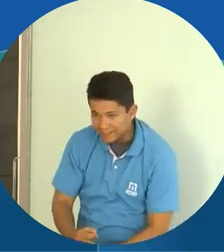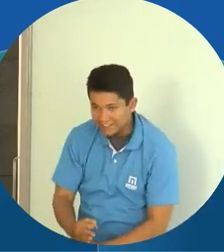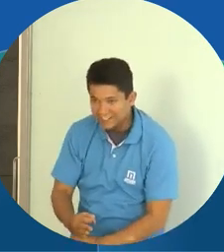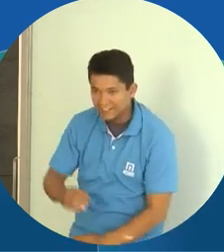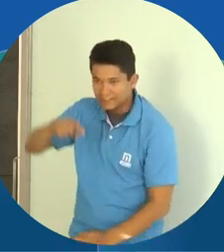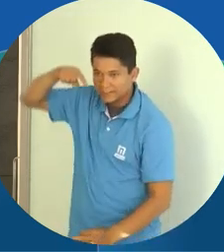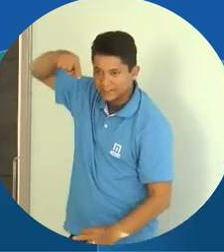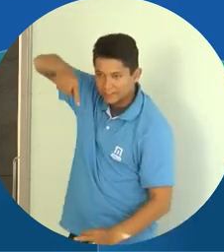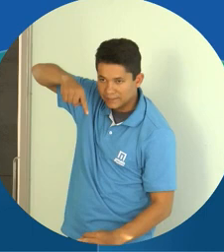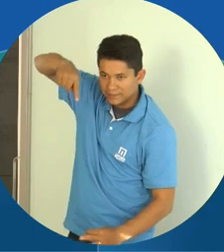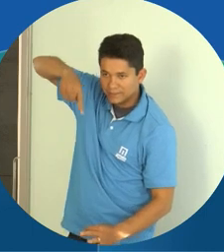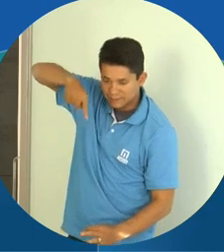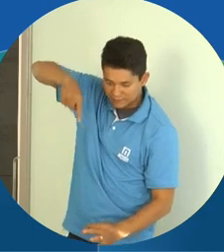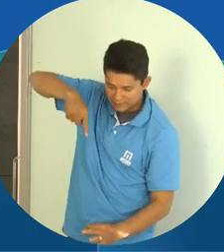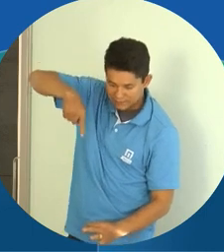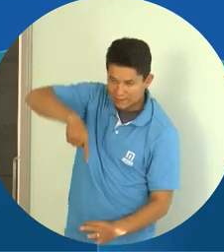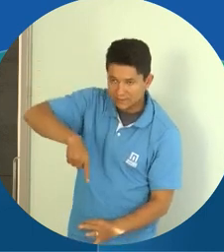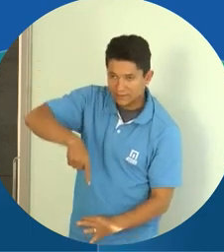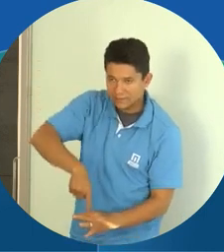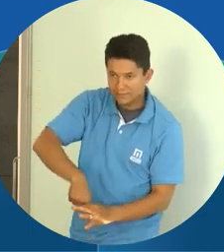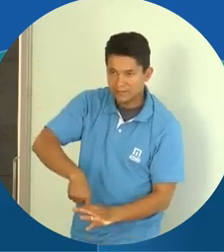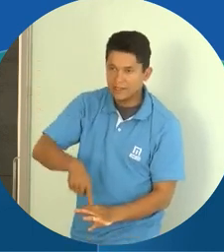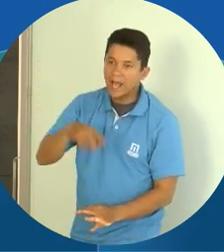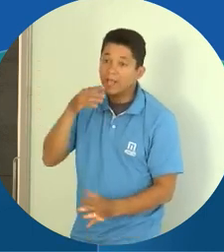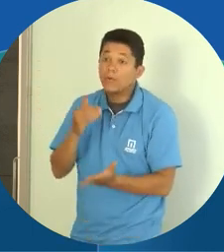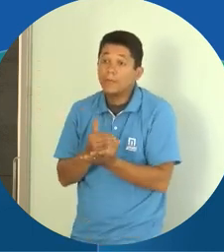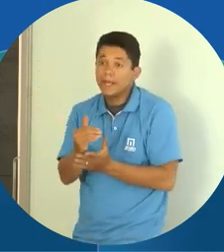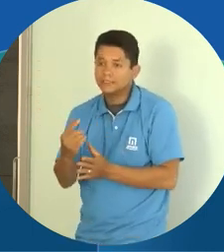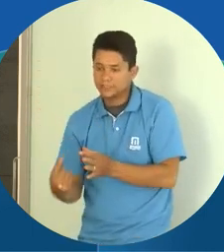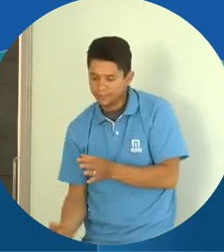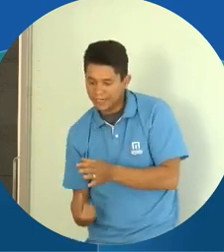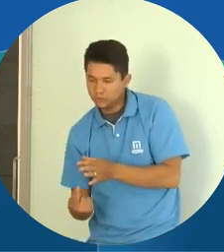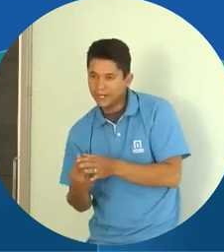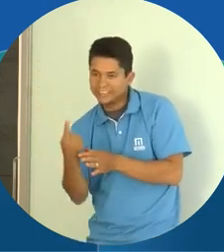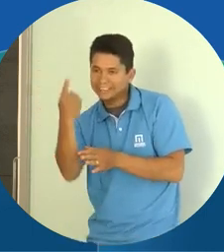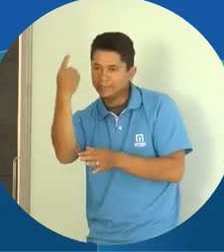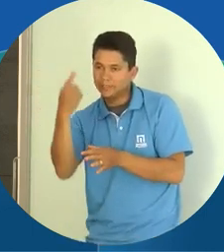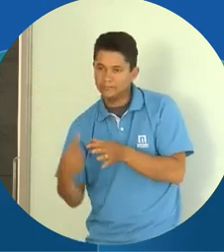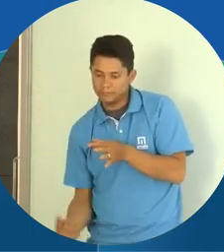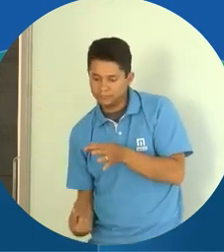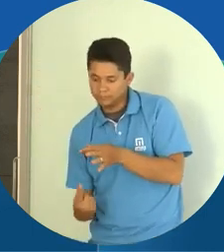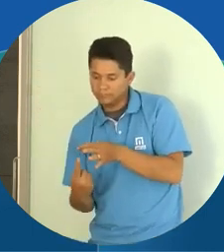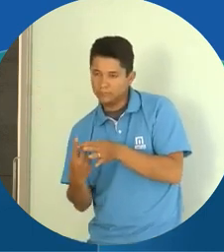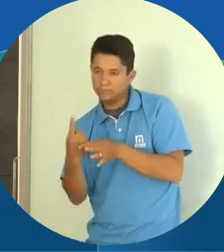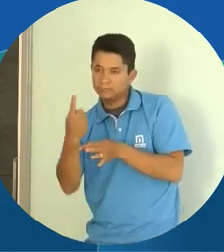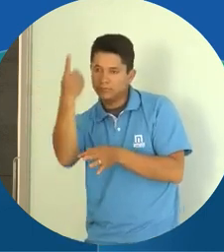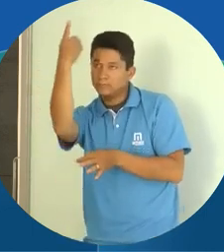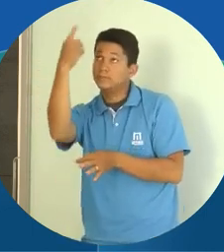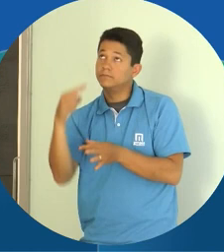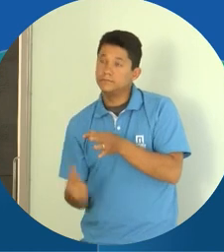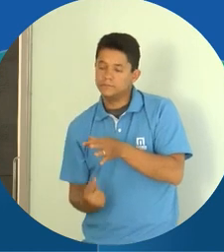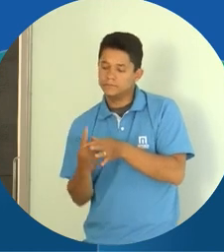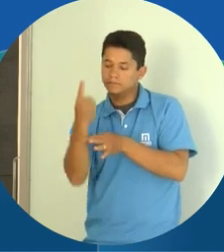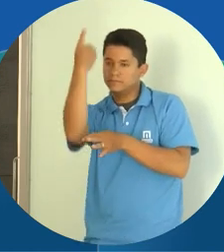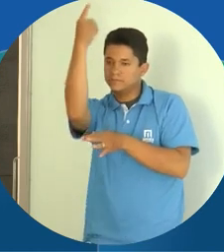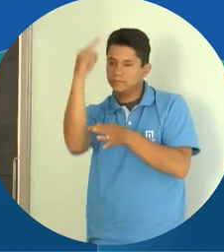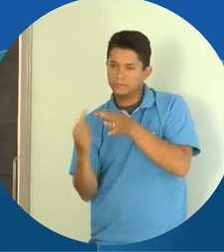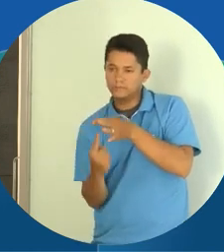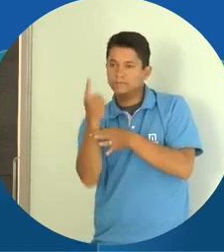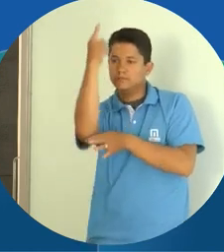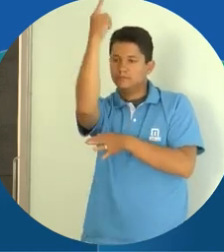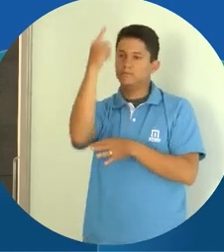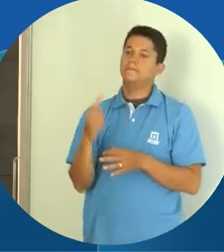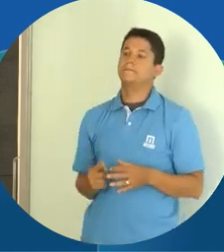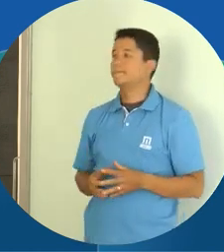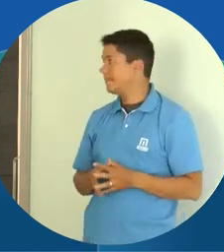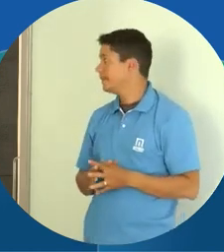em que ela vem de baixo para cima, abrindo as manchetes e formando os bulbos ao longo da estaca. Vou pedir o Gillian, o Ari,